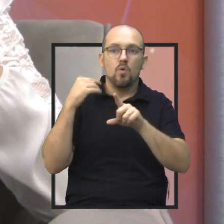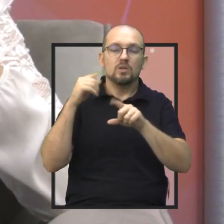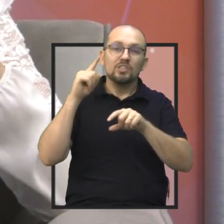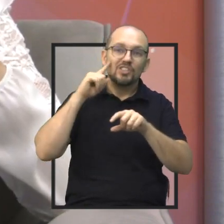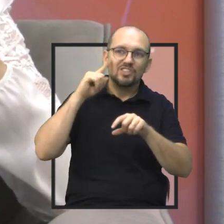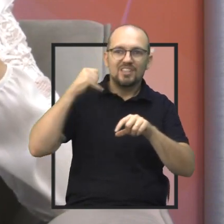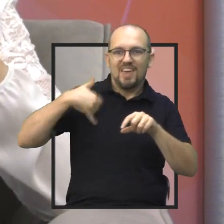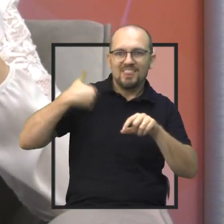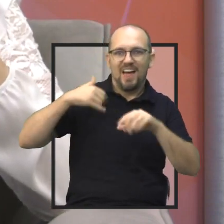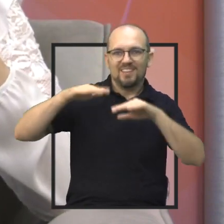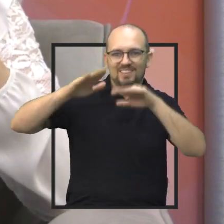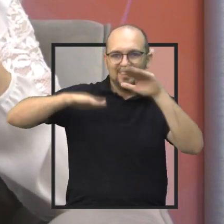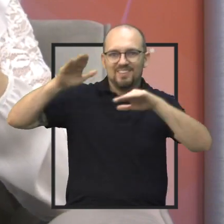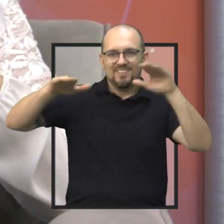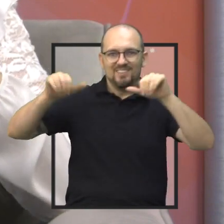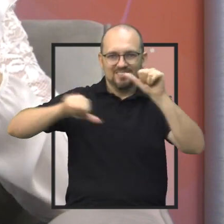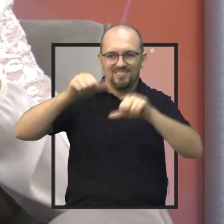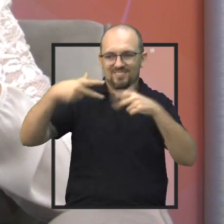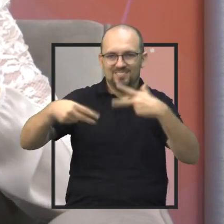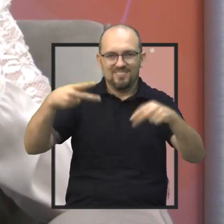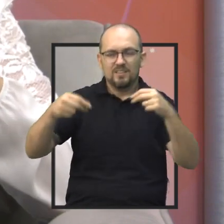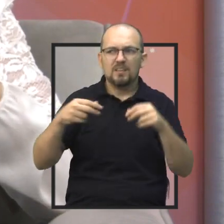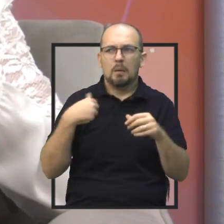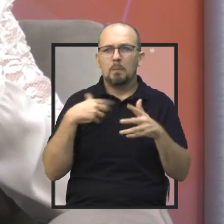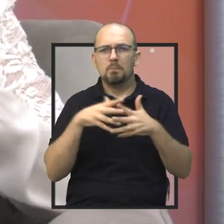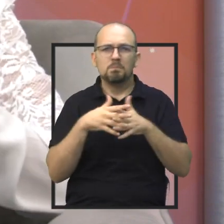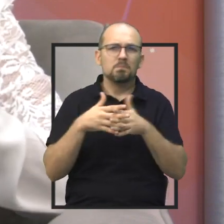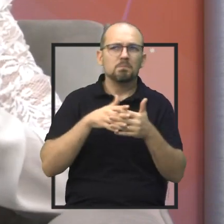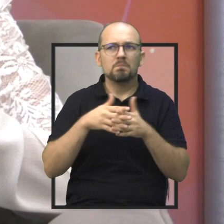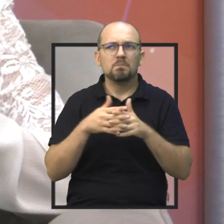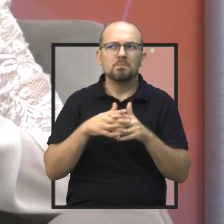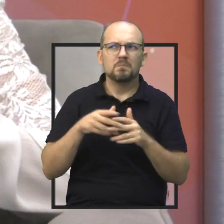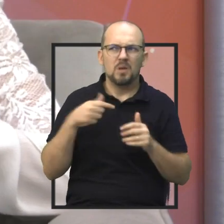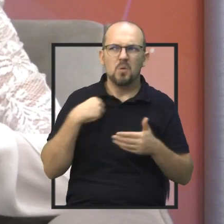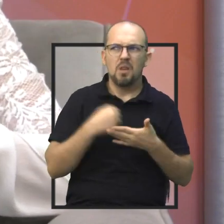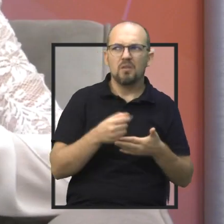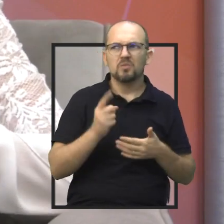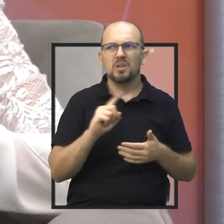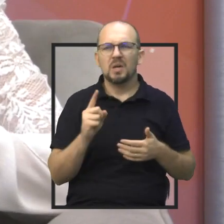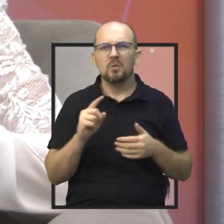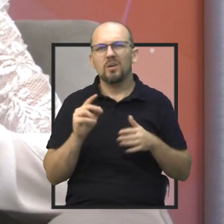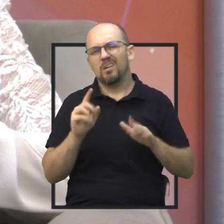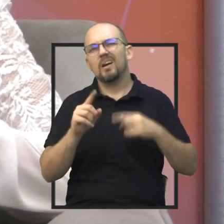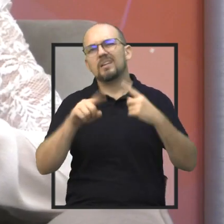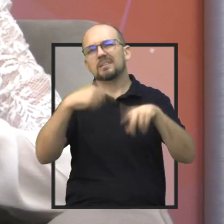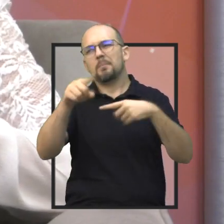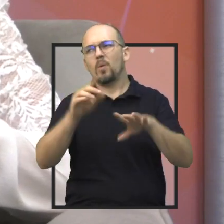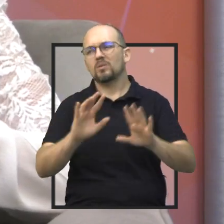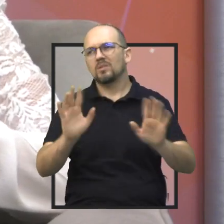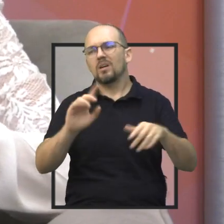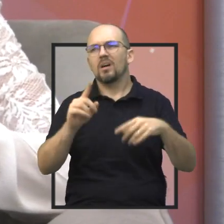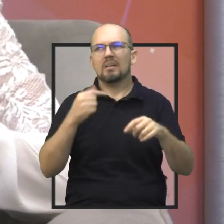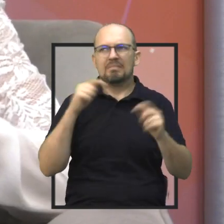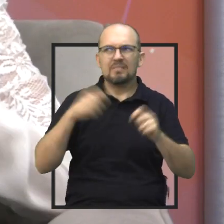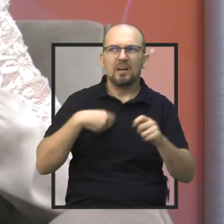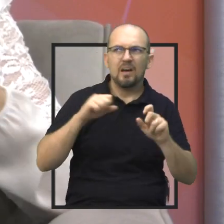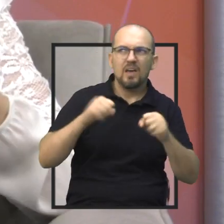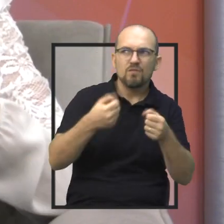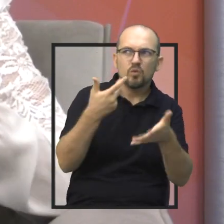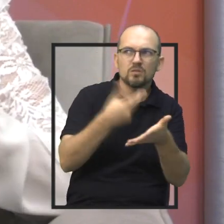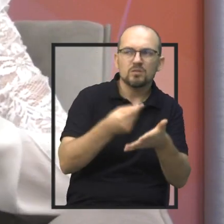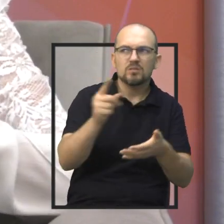por faixa etária que às vezes até no meio médico a gente se perde. Nossa, será que está na hora? Será que eu já consigo fazer o reforço? Será que não